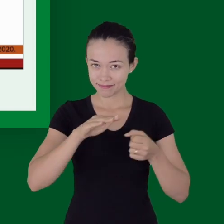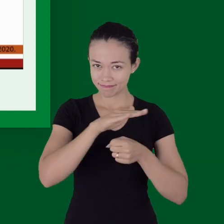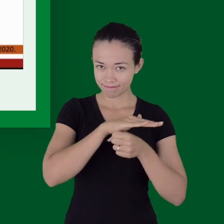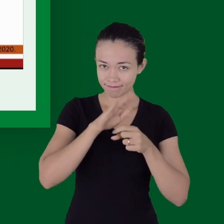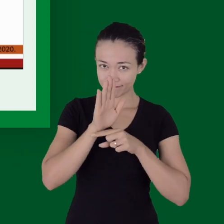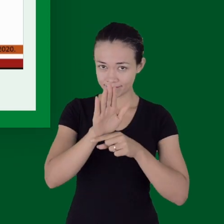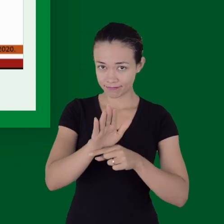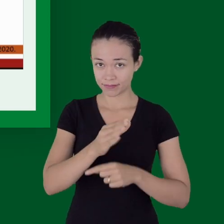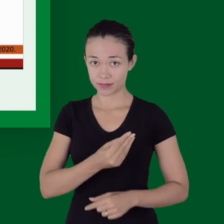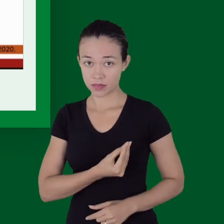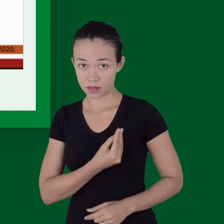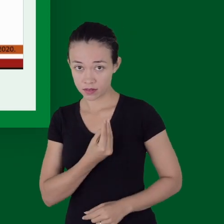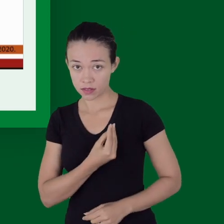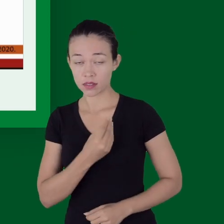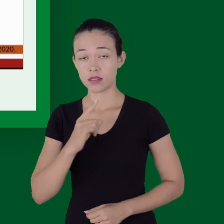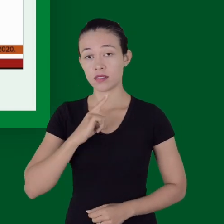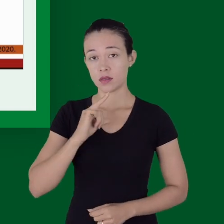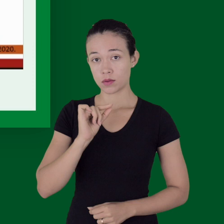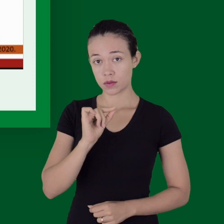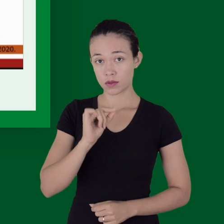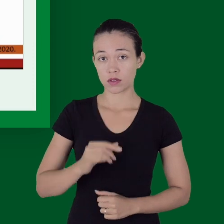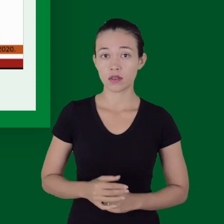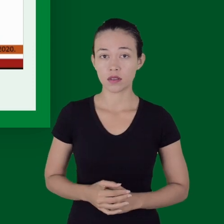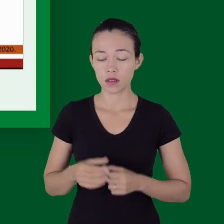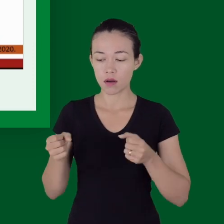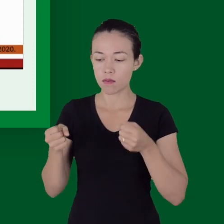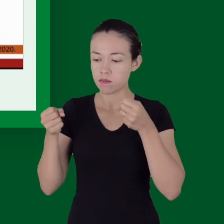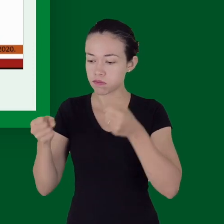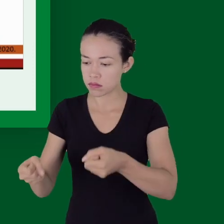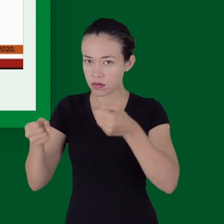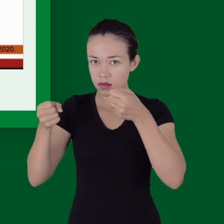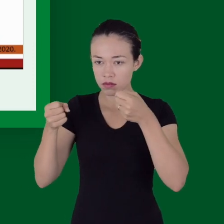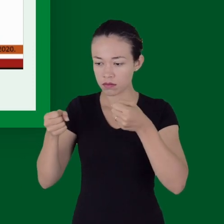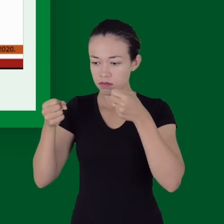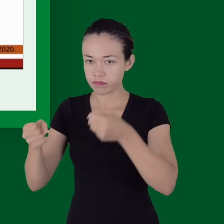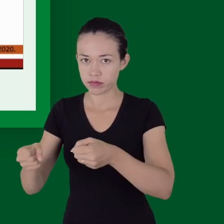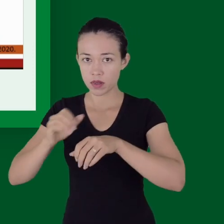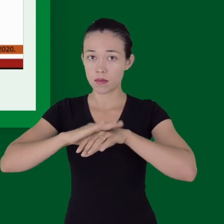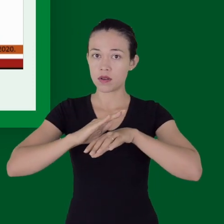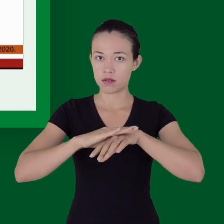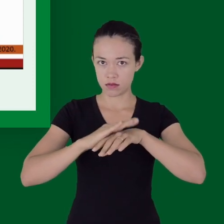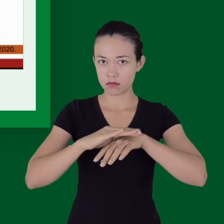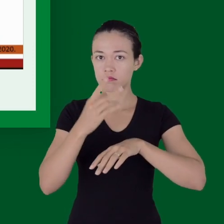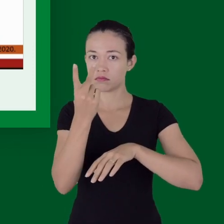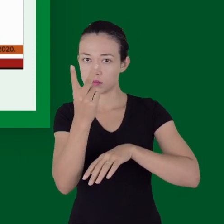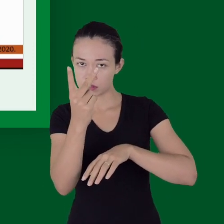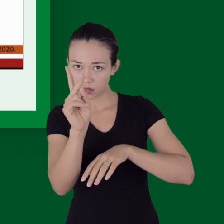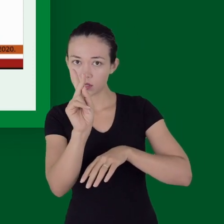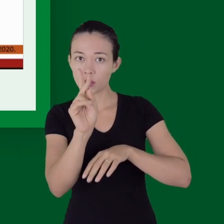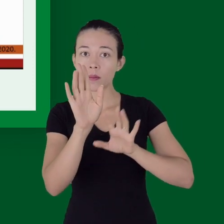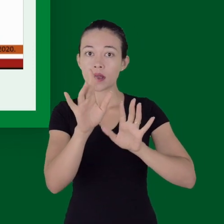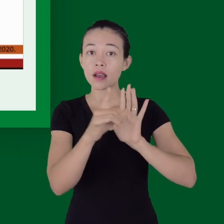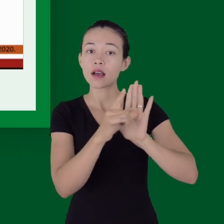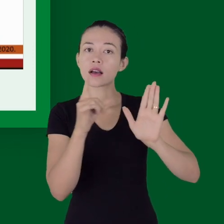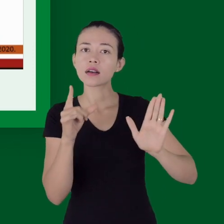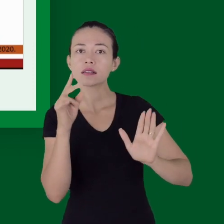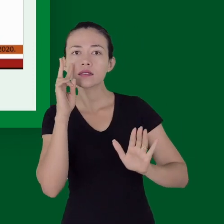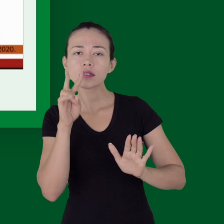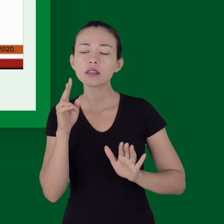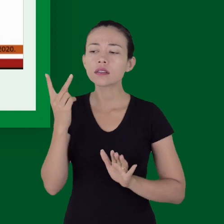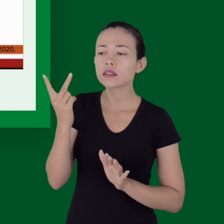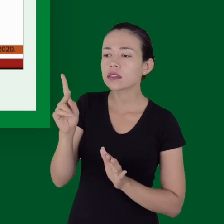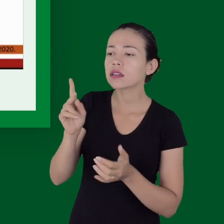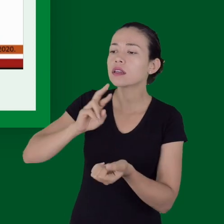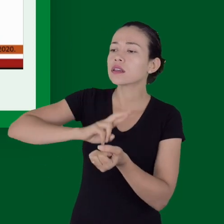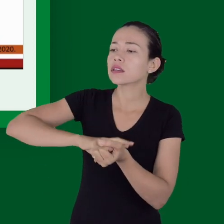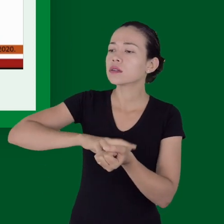gente vai ter a monitorização com desfibrilação manual, ou seja, nós que vamos ver o